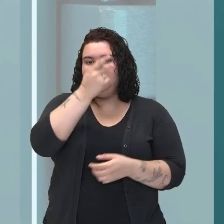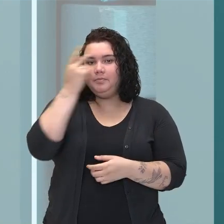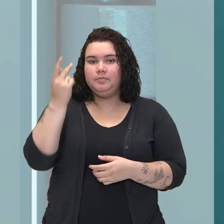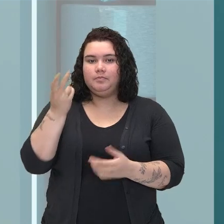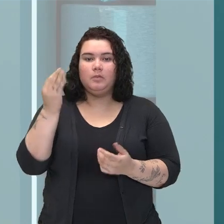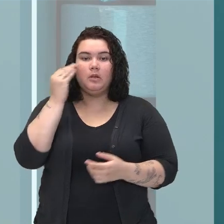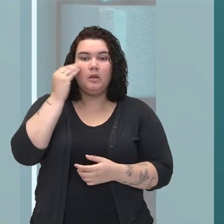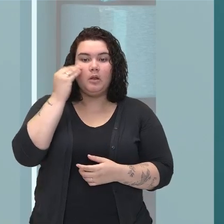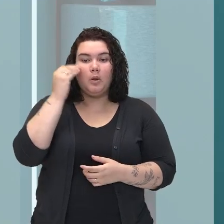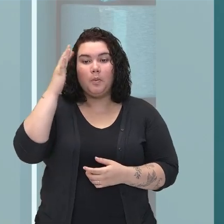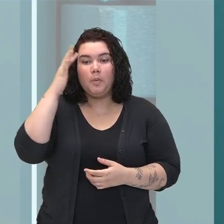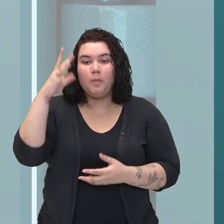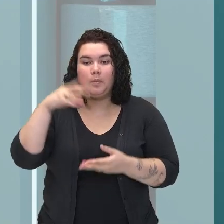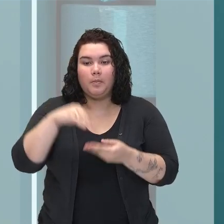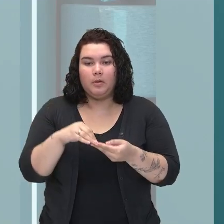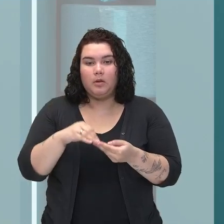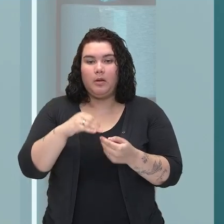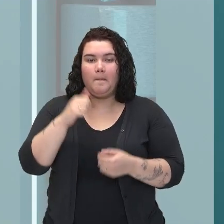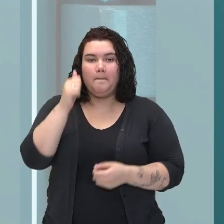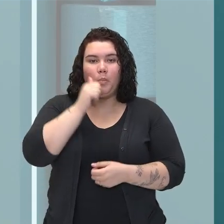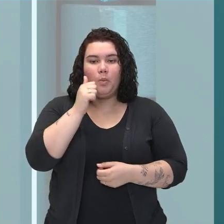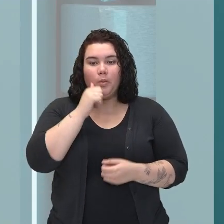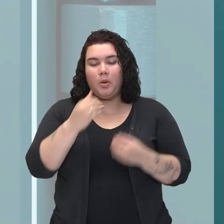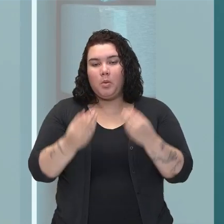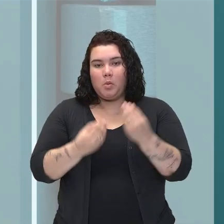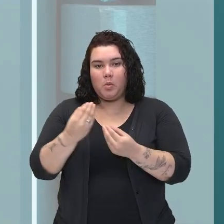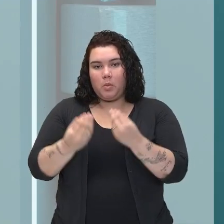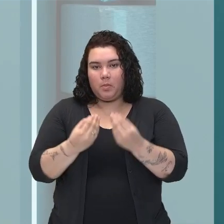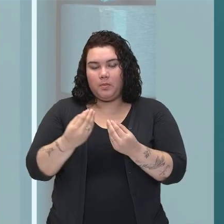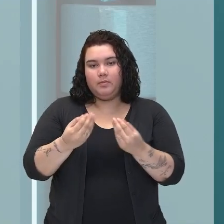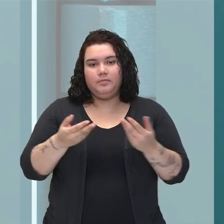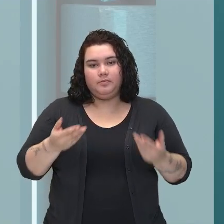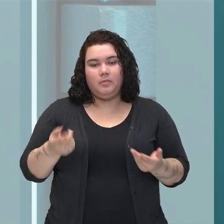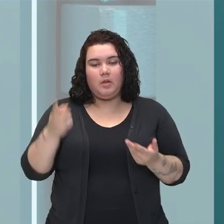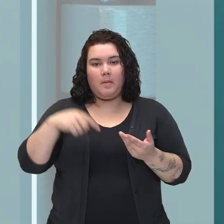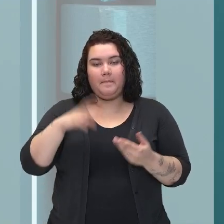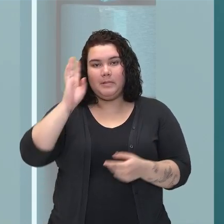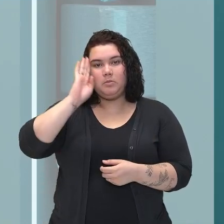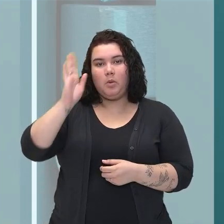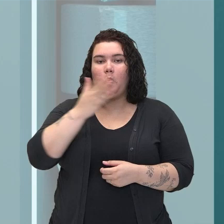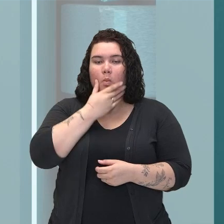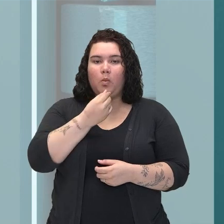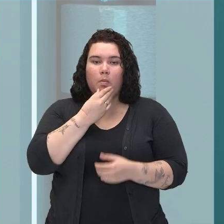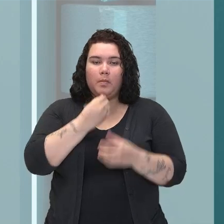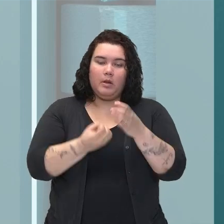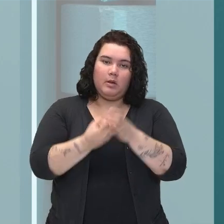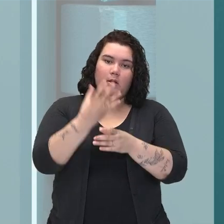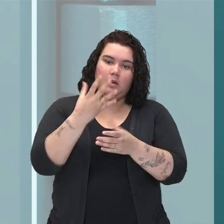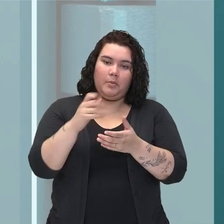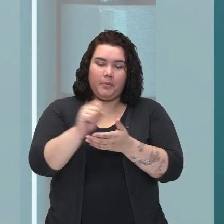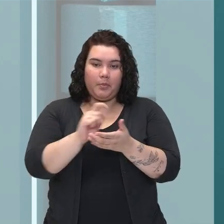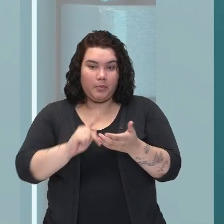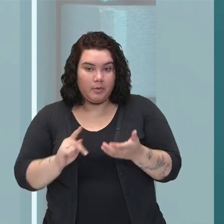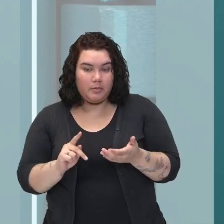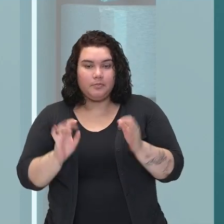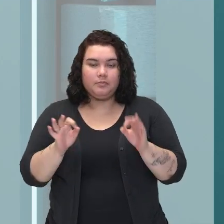tentar entender a mente feminina, porque eram escritos principalmente por homens. Então, vocês já devem ter ouvido a